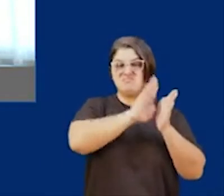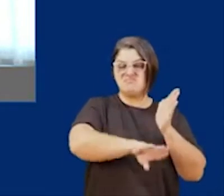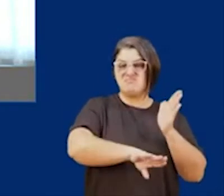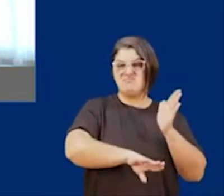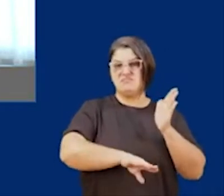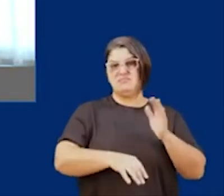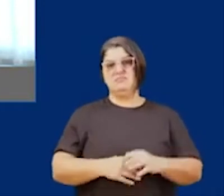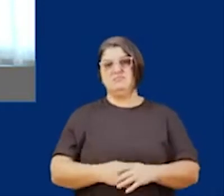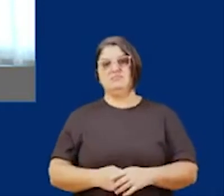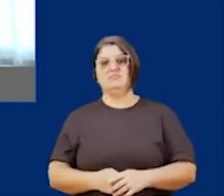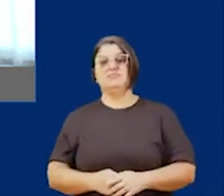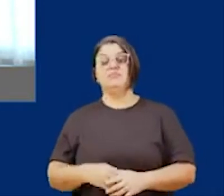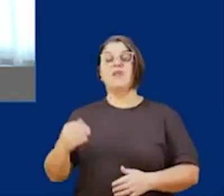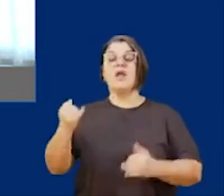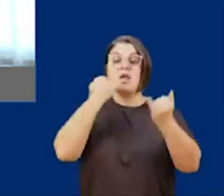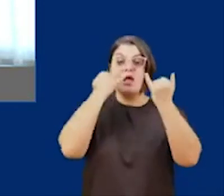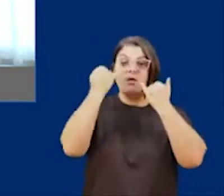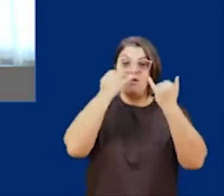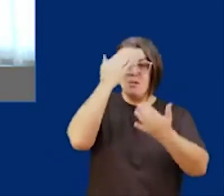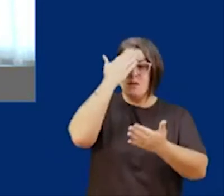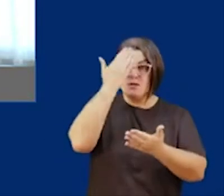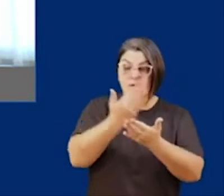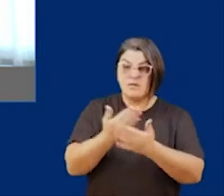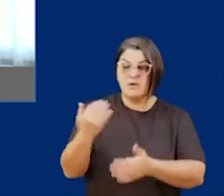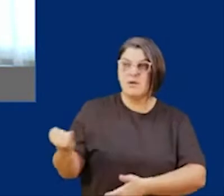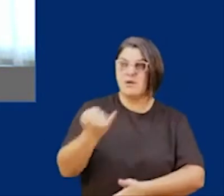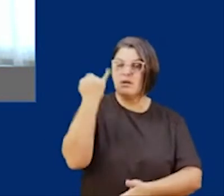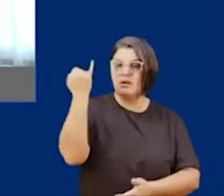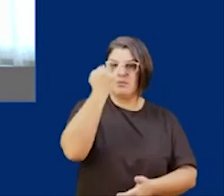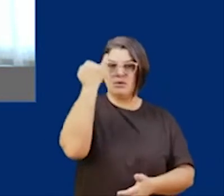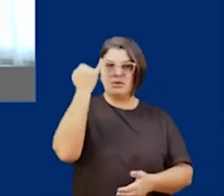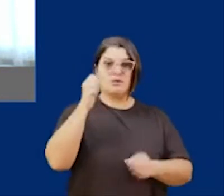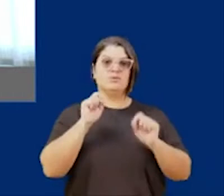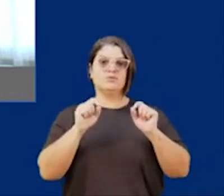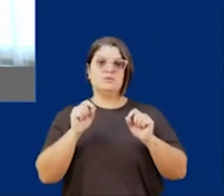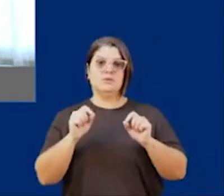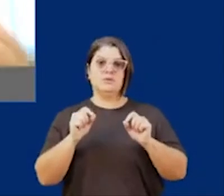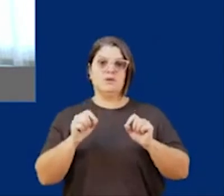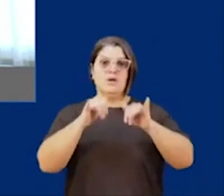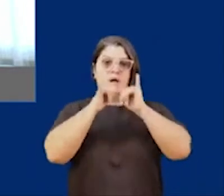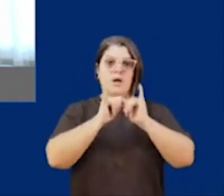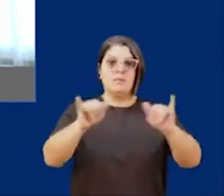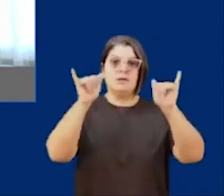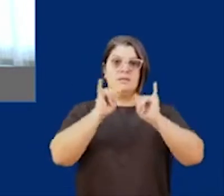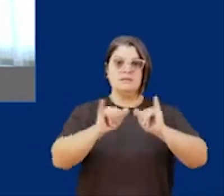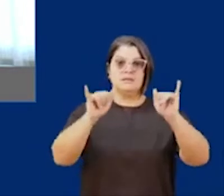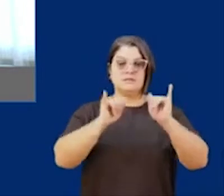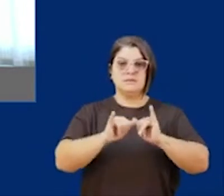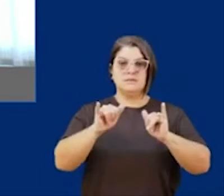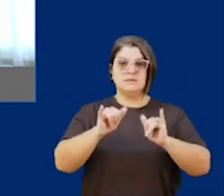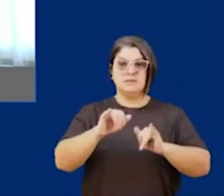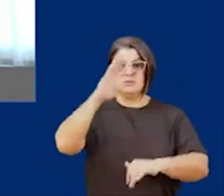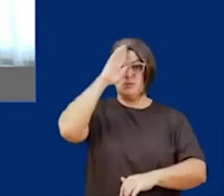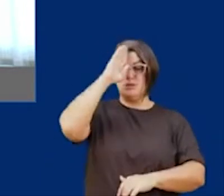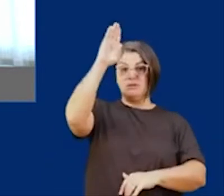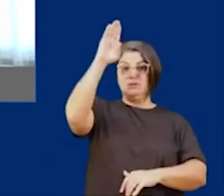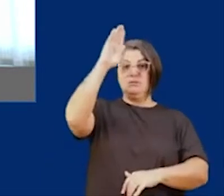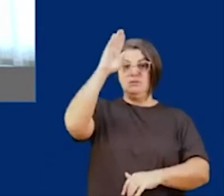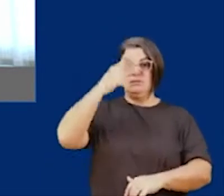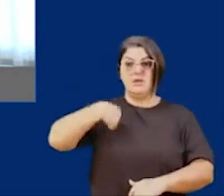informação confiável, eu acho que é muito importante, essa eu acho que é uma mensagem central, né? Tanto a Dani quanto eu falamos disso,